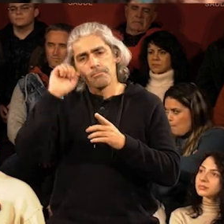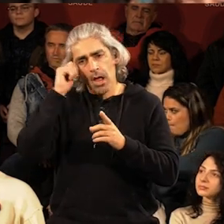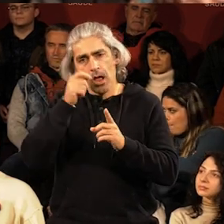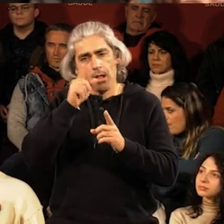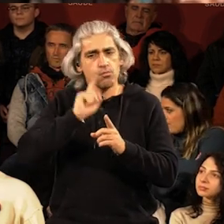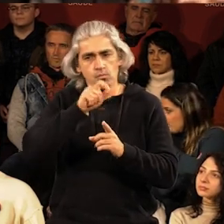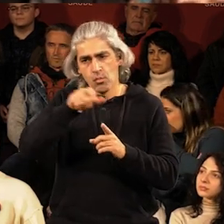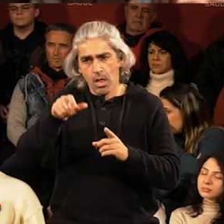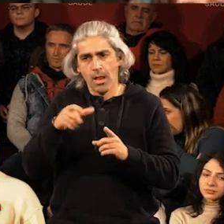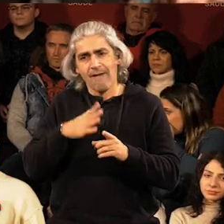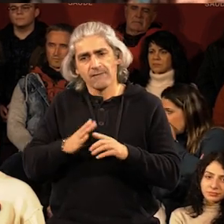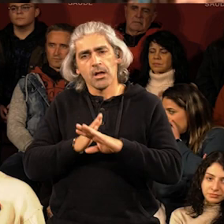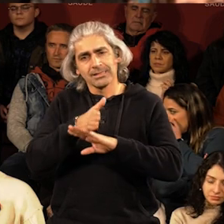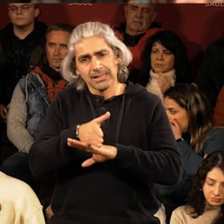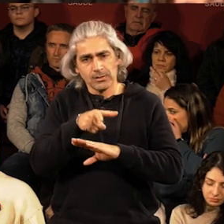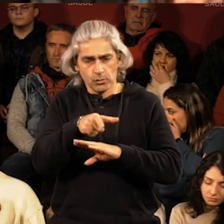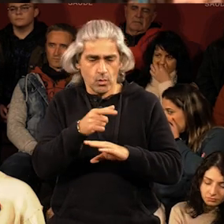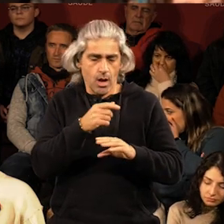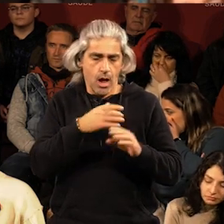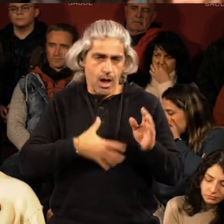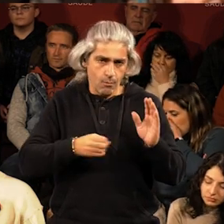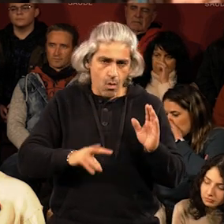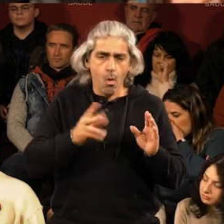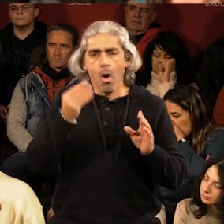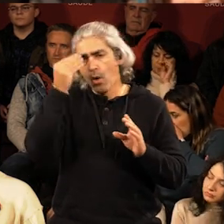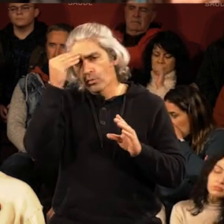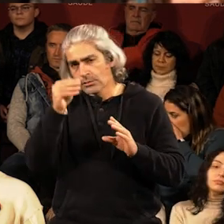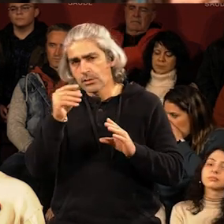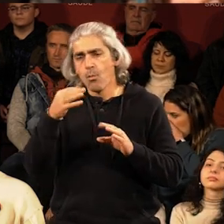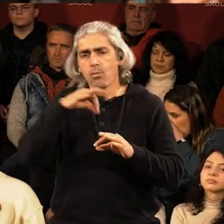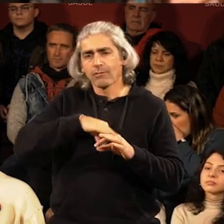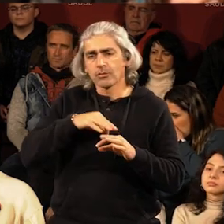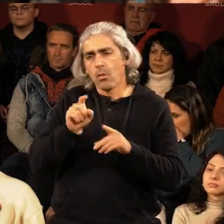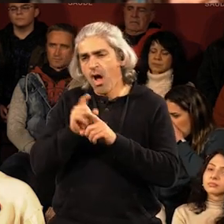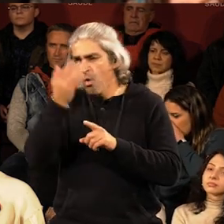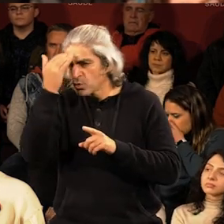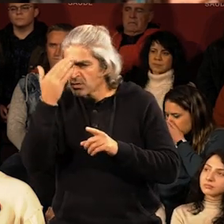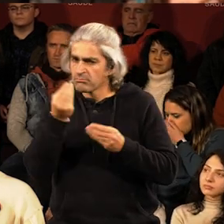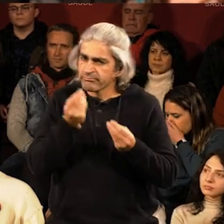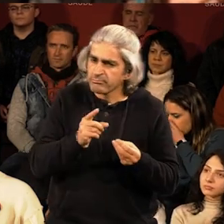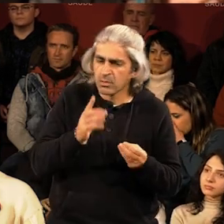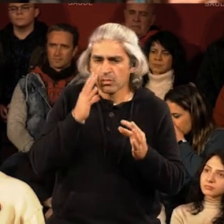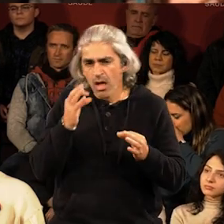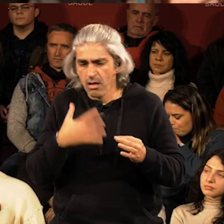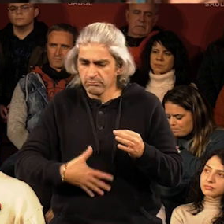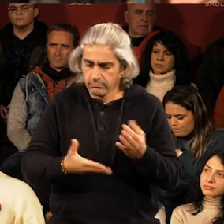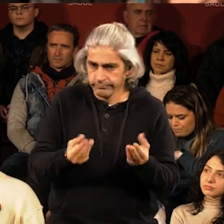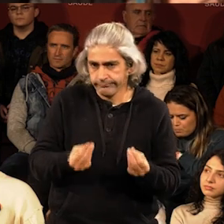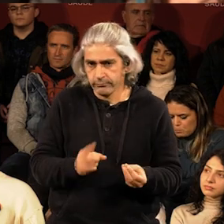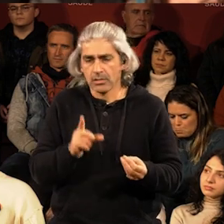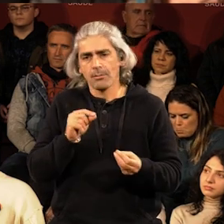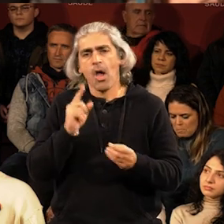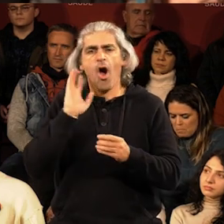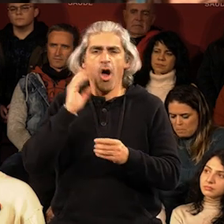aborto quem quis que fossem aconselhadas por profissionais objetores de consciência quem obrigou a mulher as mulheres